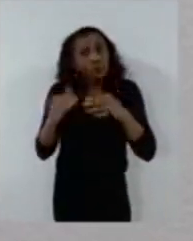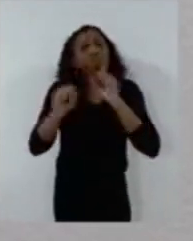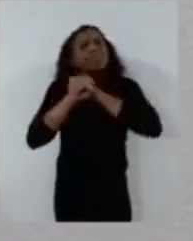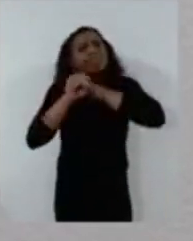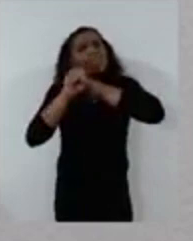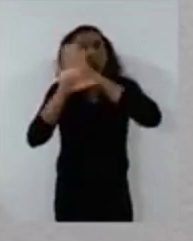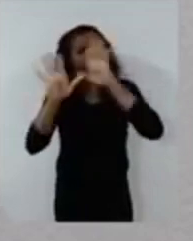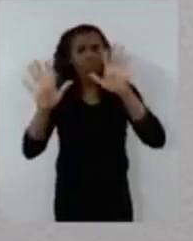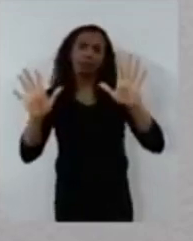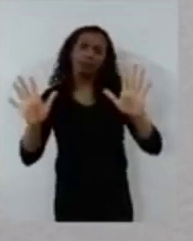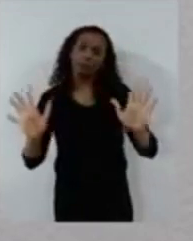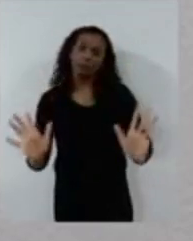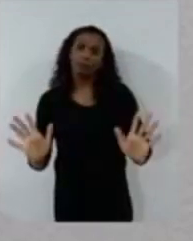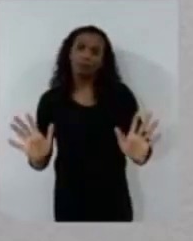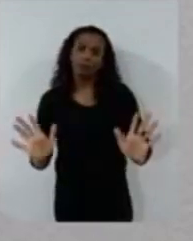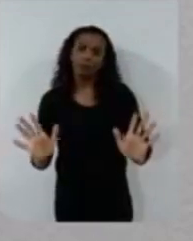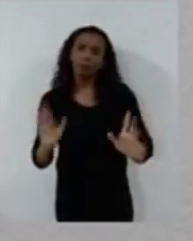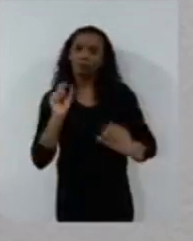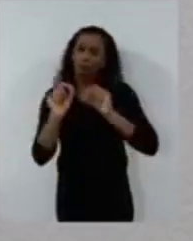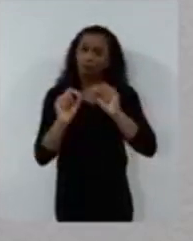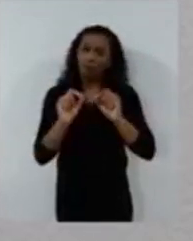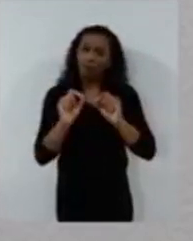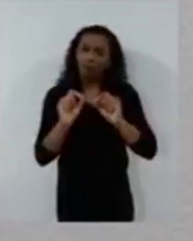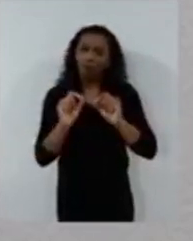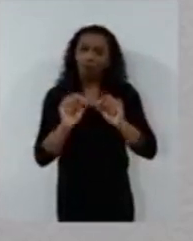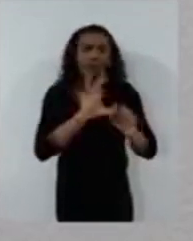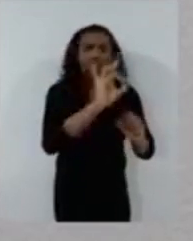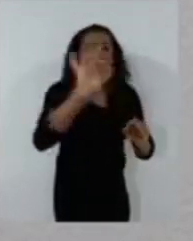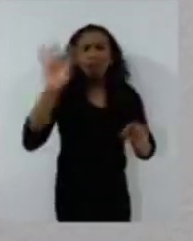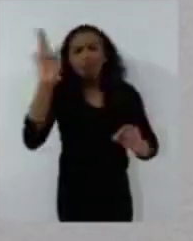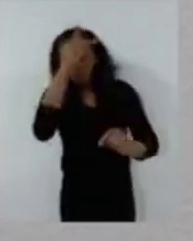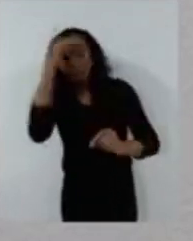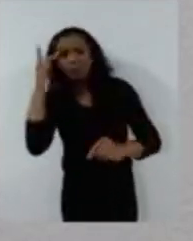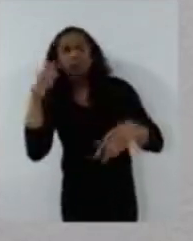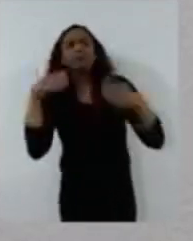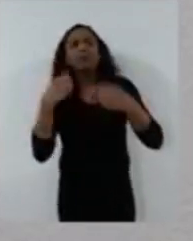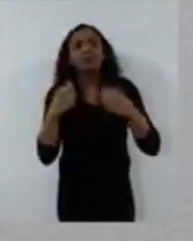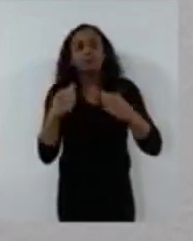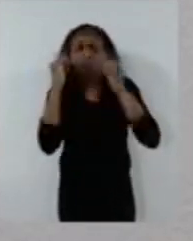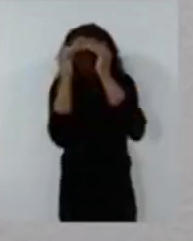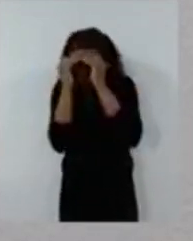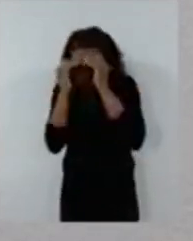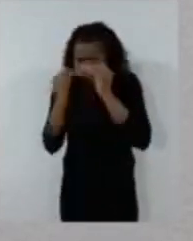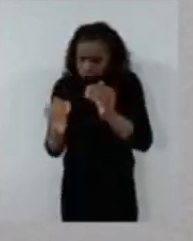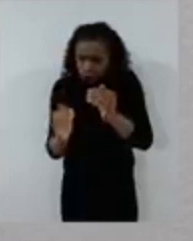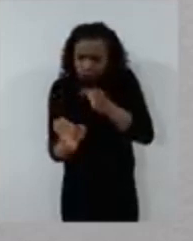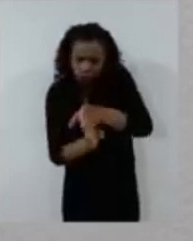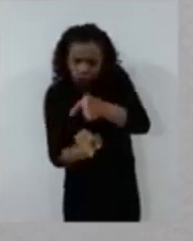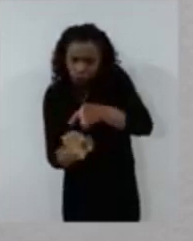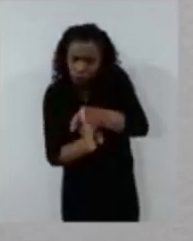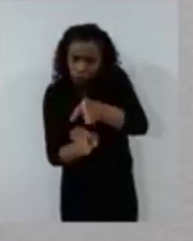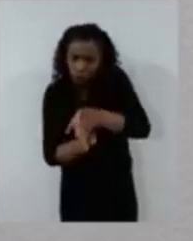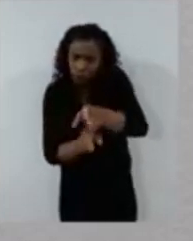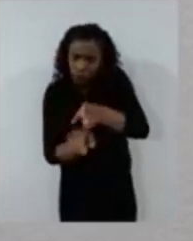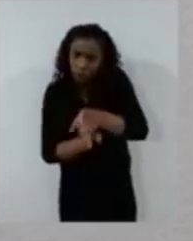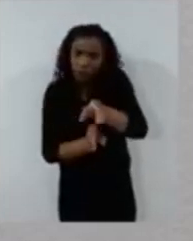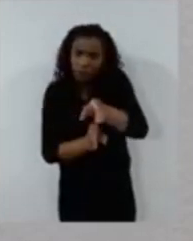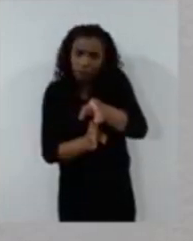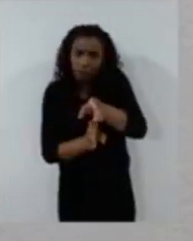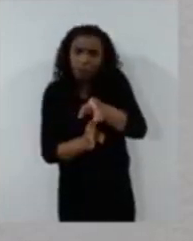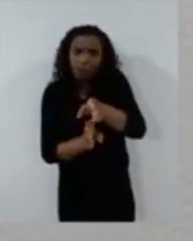clareza, em que as pessoas façam o máximo possível para seguir as regras, façam o máximo possível para ficar em